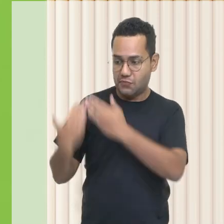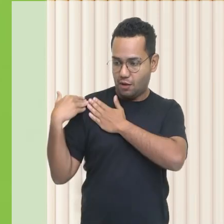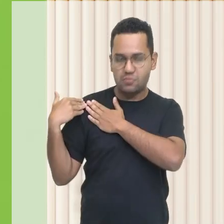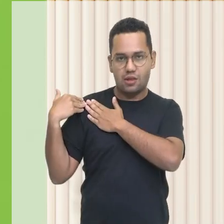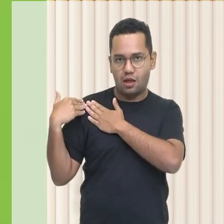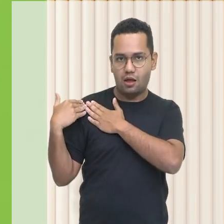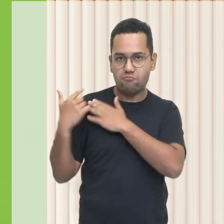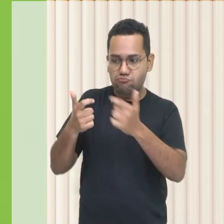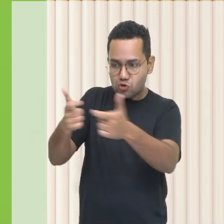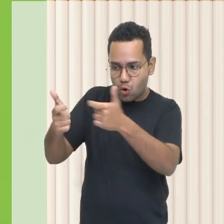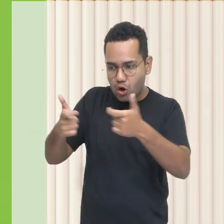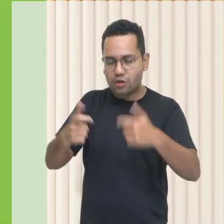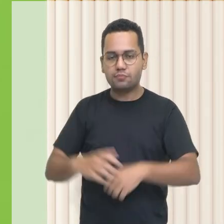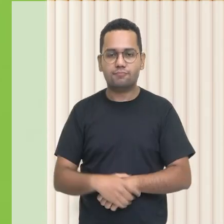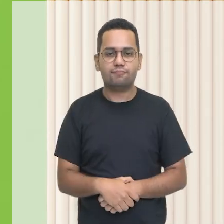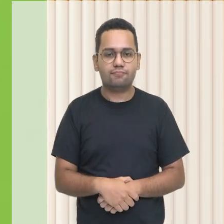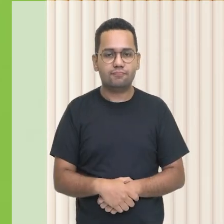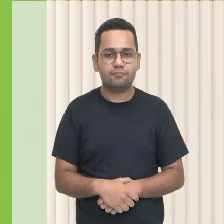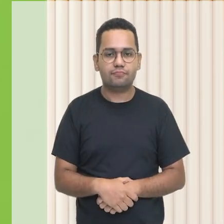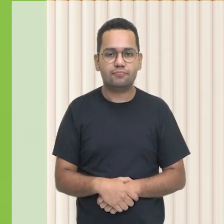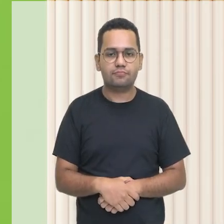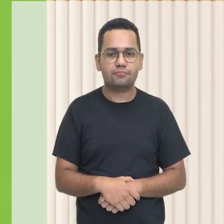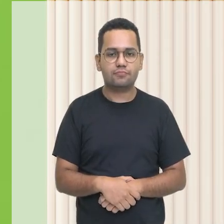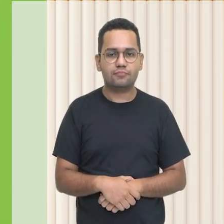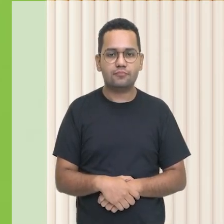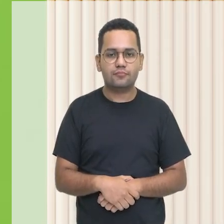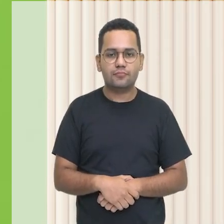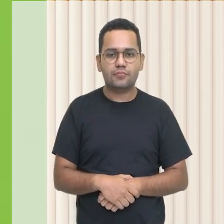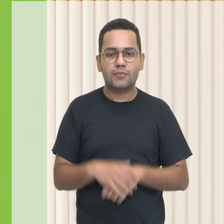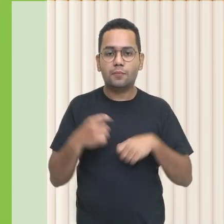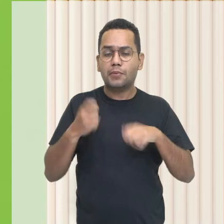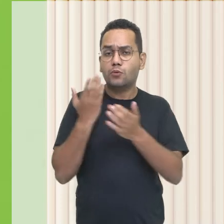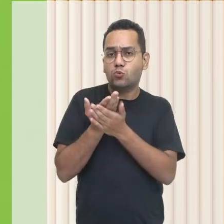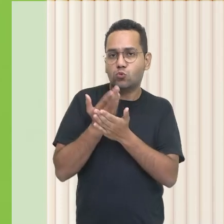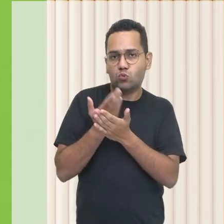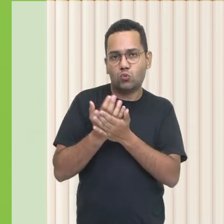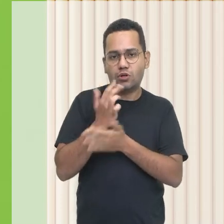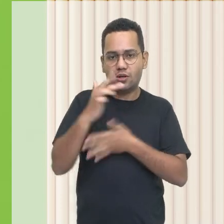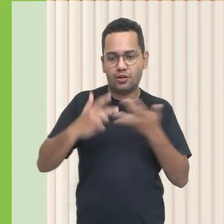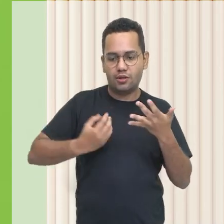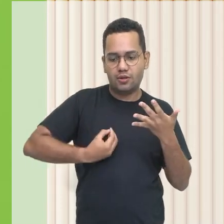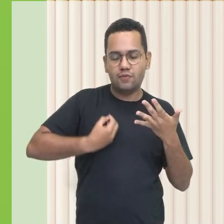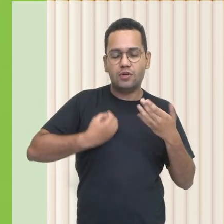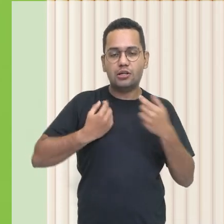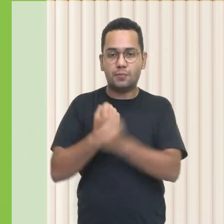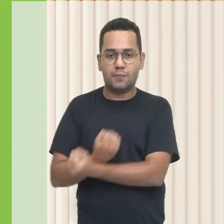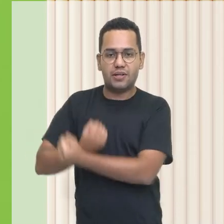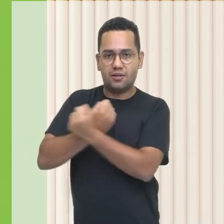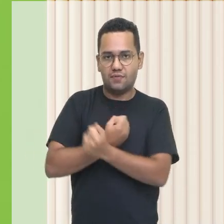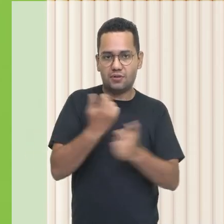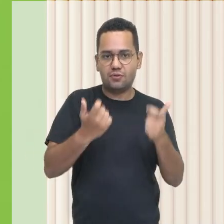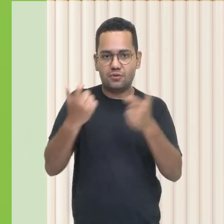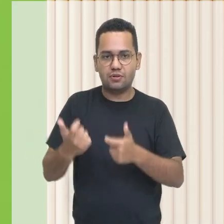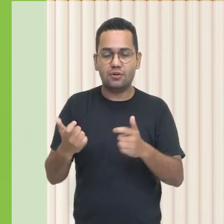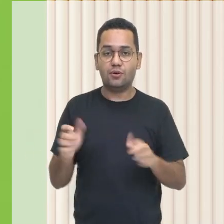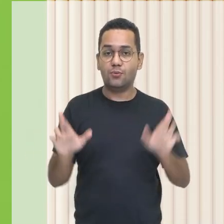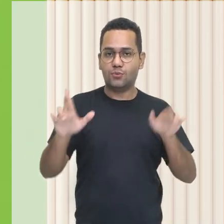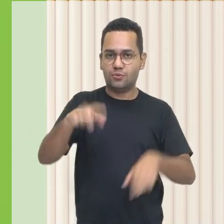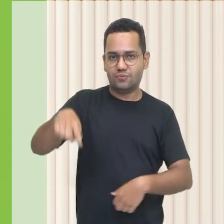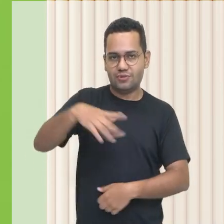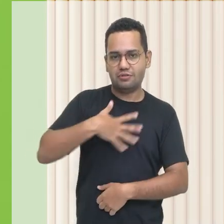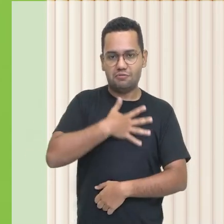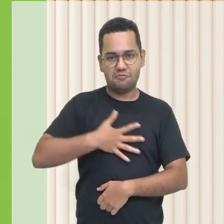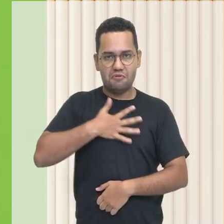dessa contextualização, o estudo da biodiversidade e a preservação desses biomas. Espero que vocês tenham gostado